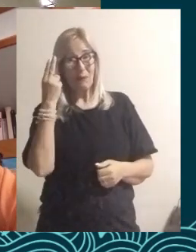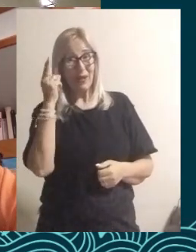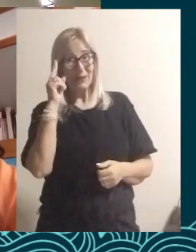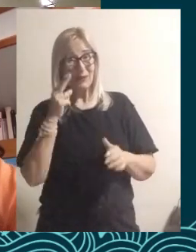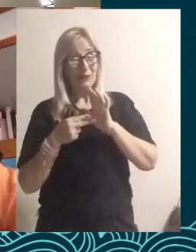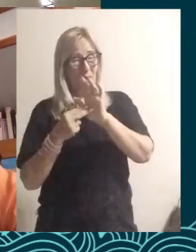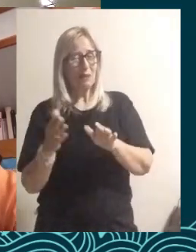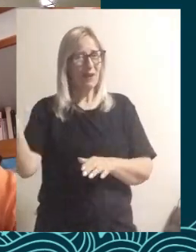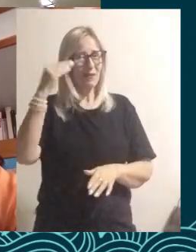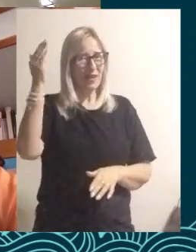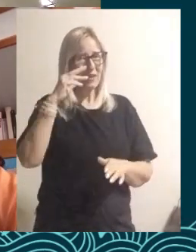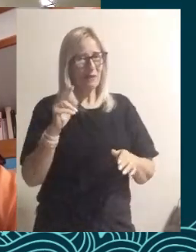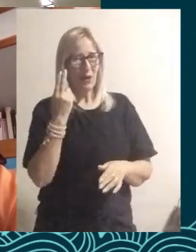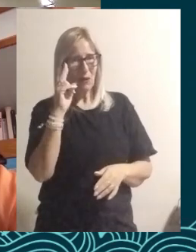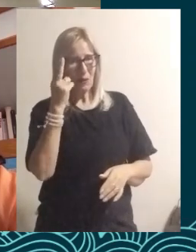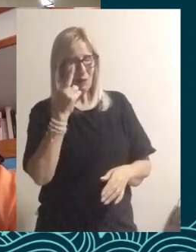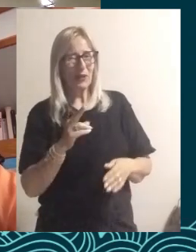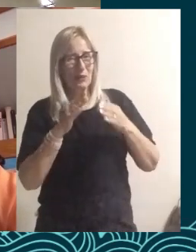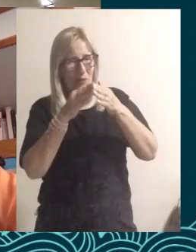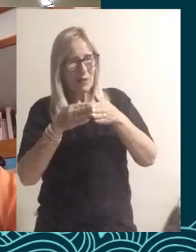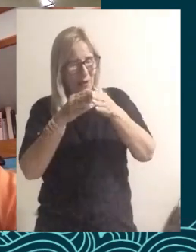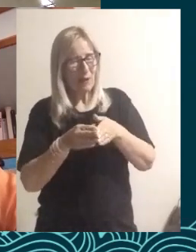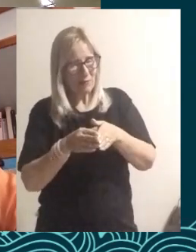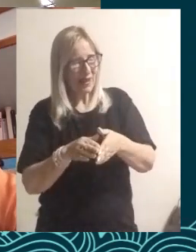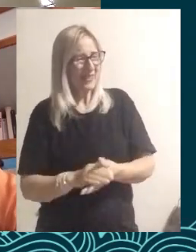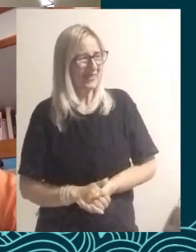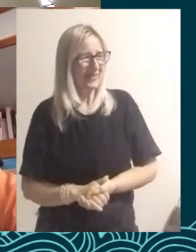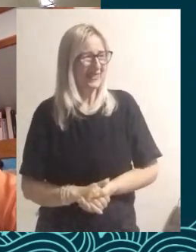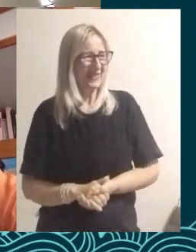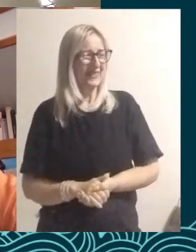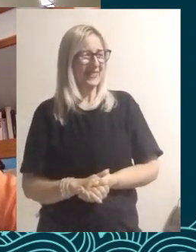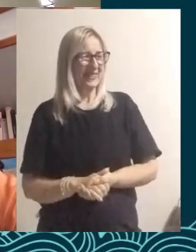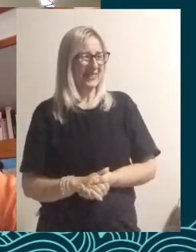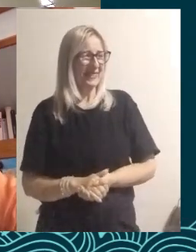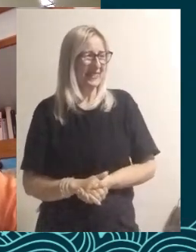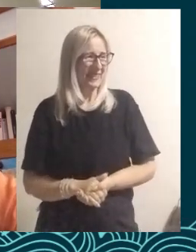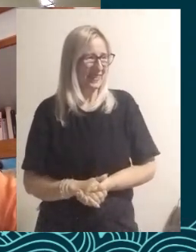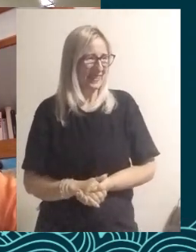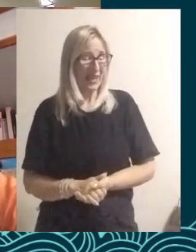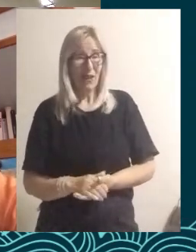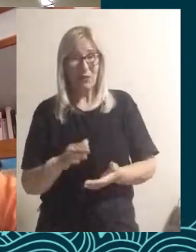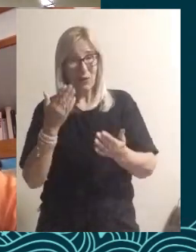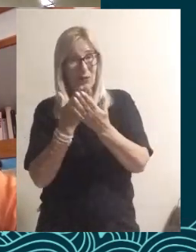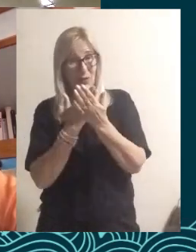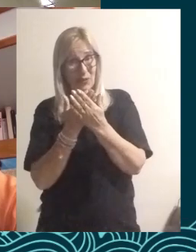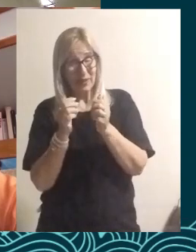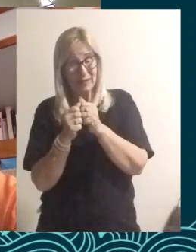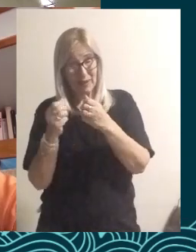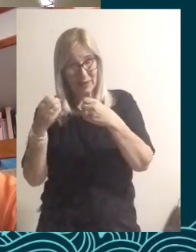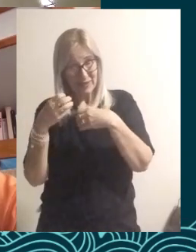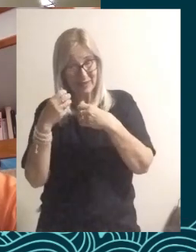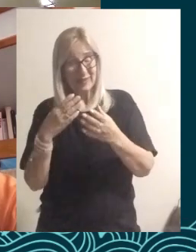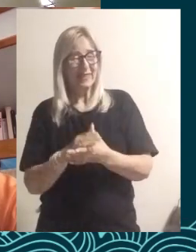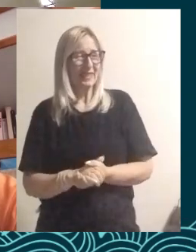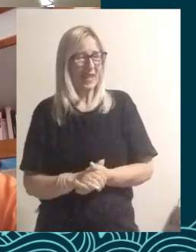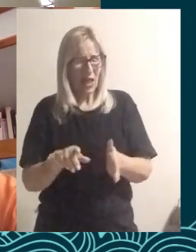que eu tô chegando em Ubatuba, Uira. Uma hora, venha para A Ira Ubatuba. já fez curso, né, Ira? Já sabe, já no livro É, eu dela já estou escreveu fazendo umas